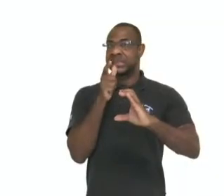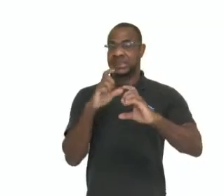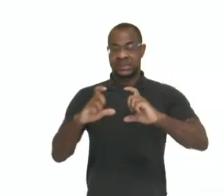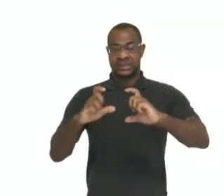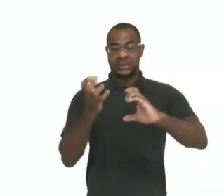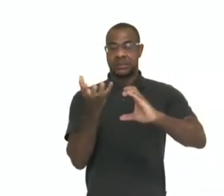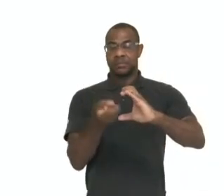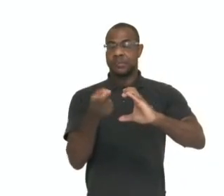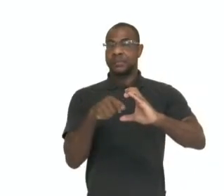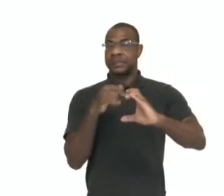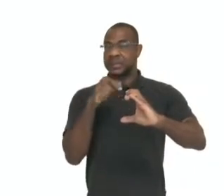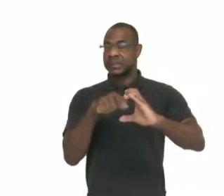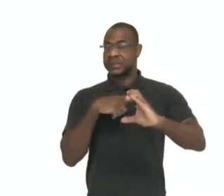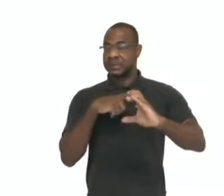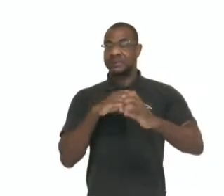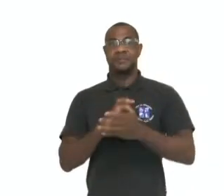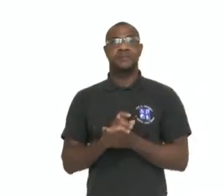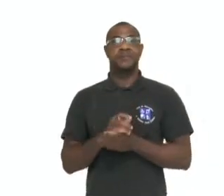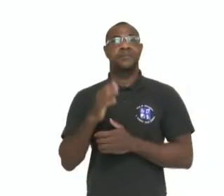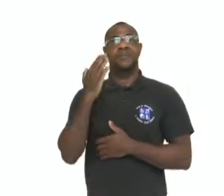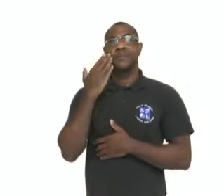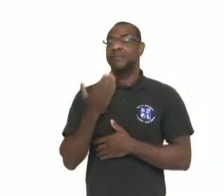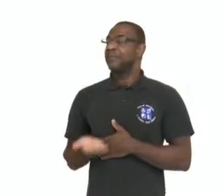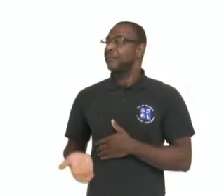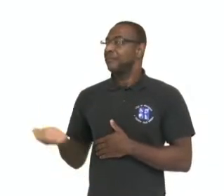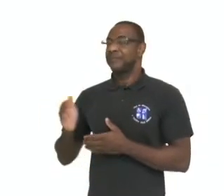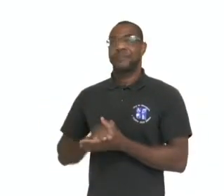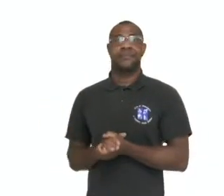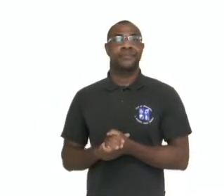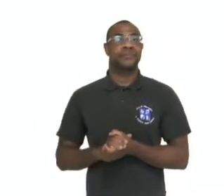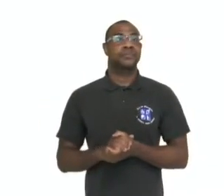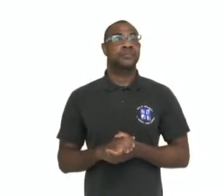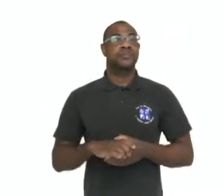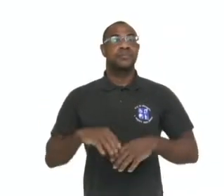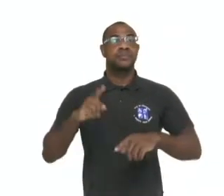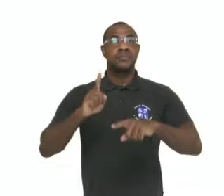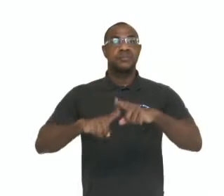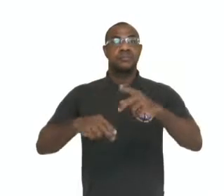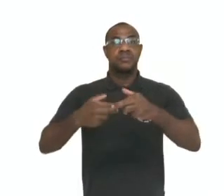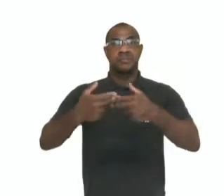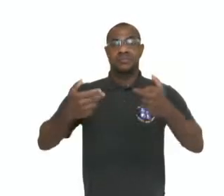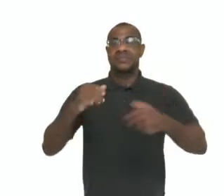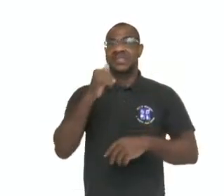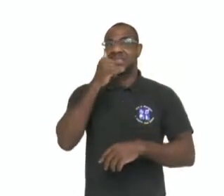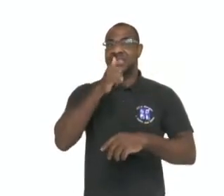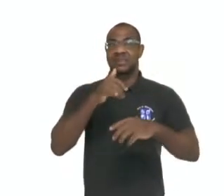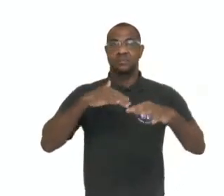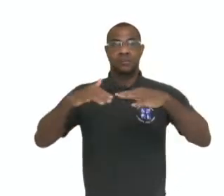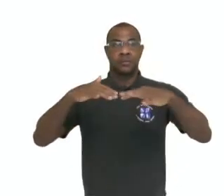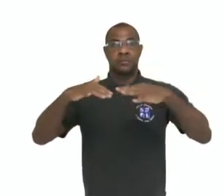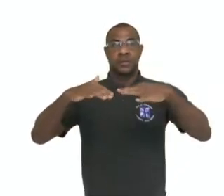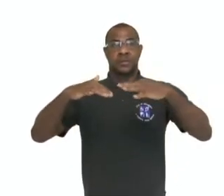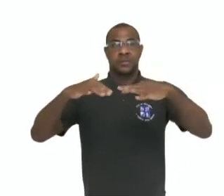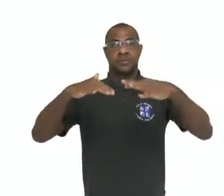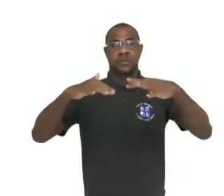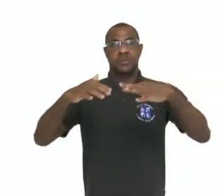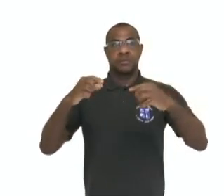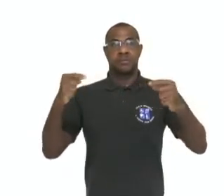bem. Condutores elétricos, que são os materiais que vão possibilitar o que? A movimentação. Olha aqui,